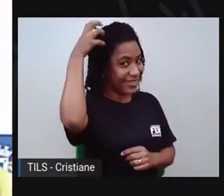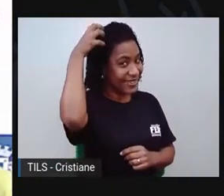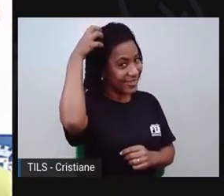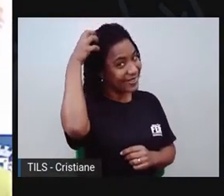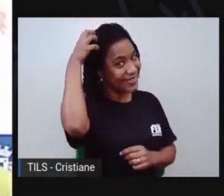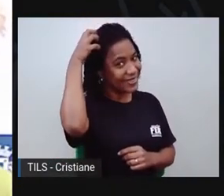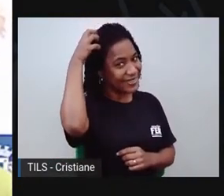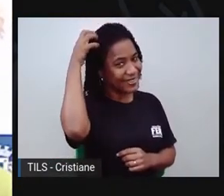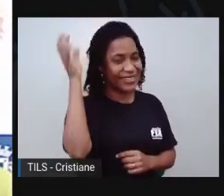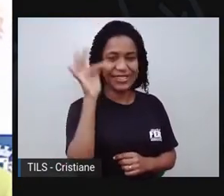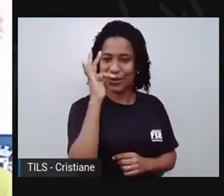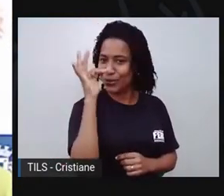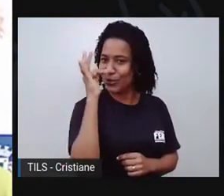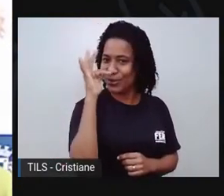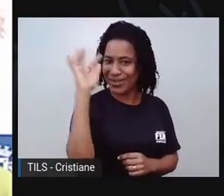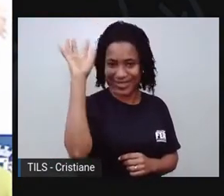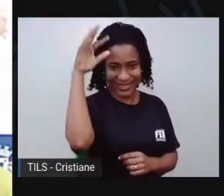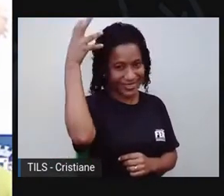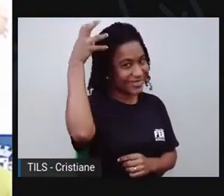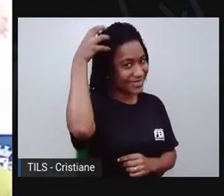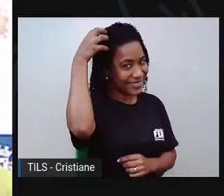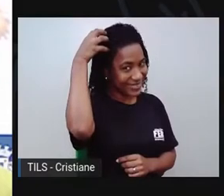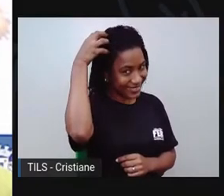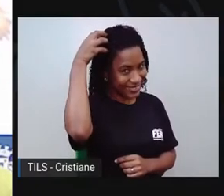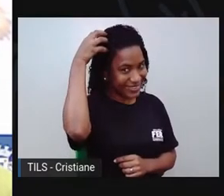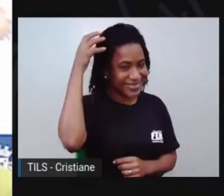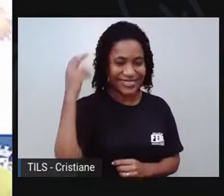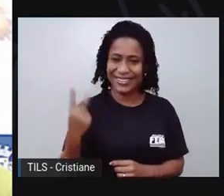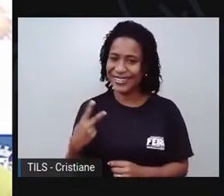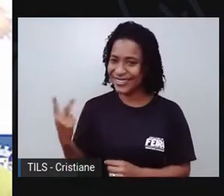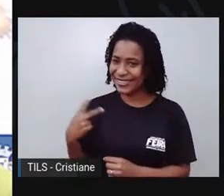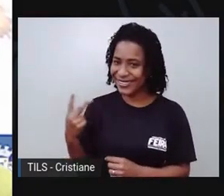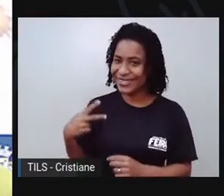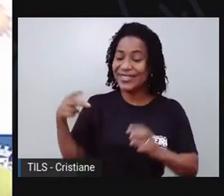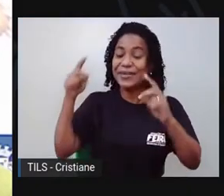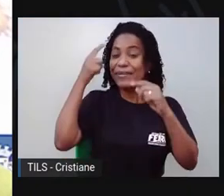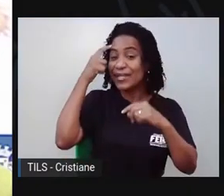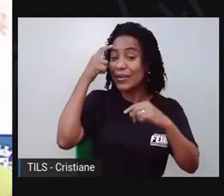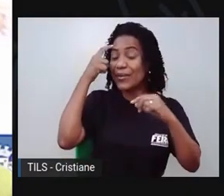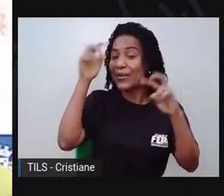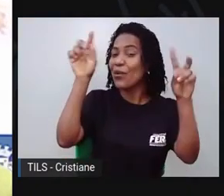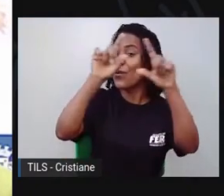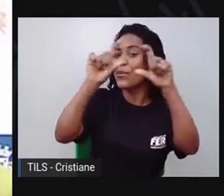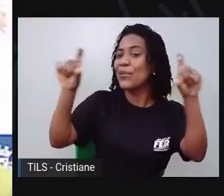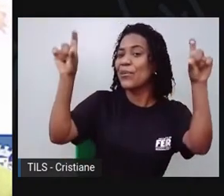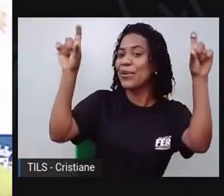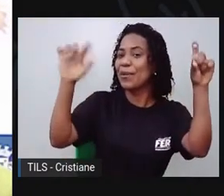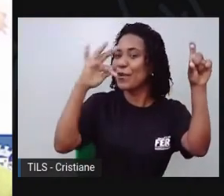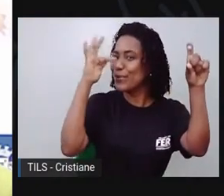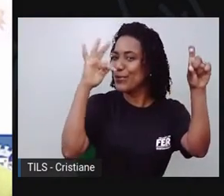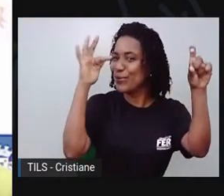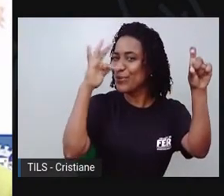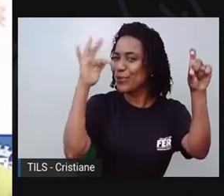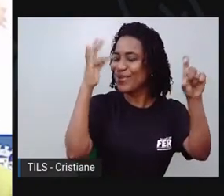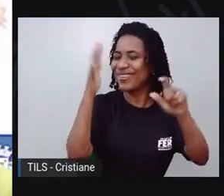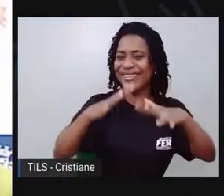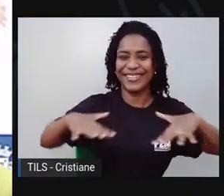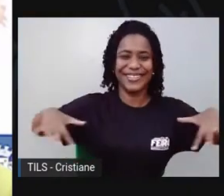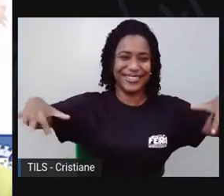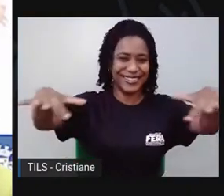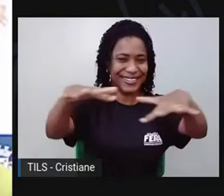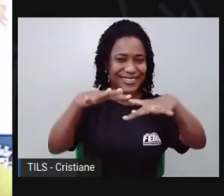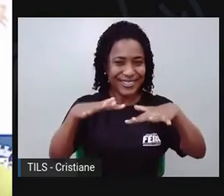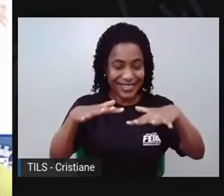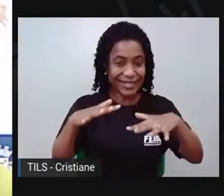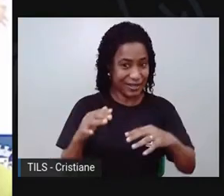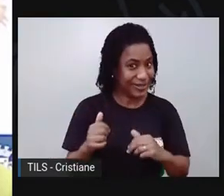cabelos com flores, já pensando no tema da natureza que vamos falar hoje. E aí, vocês